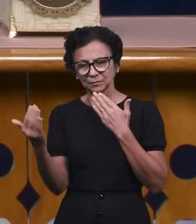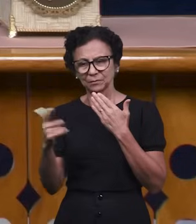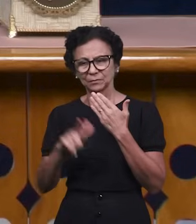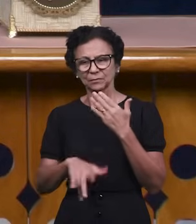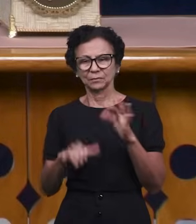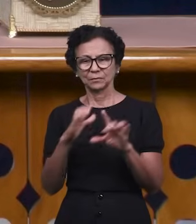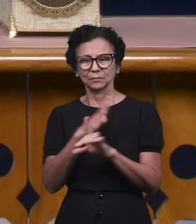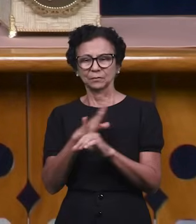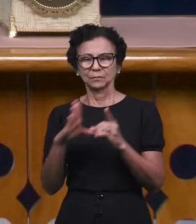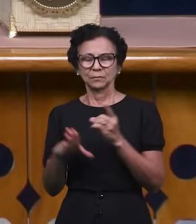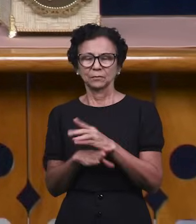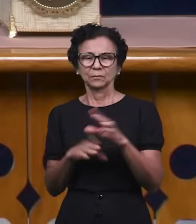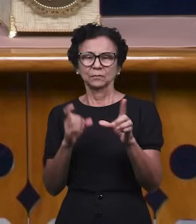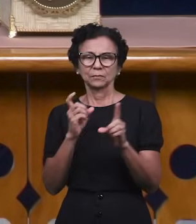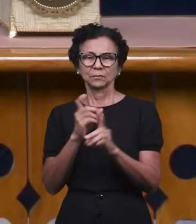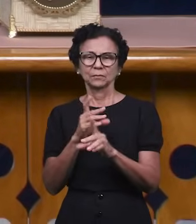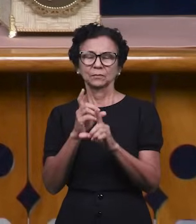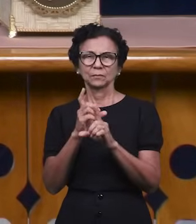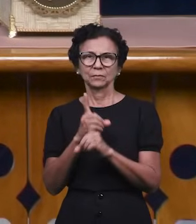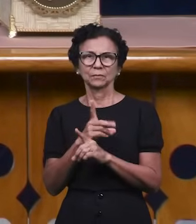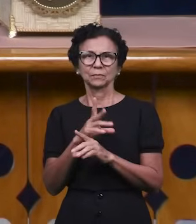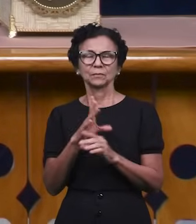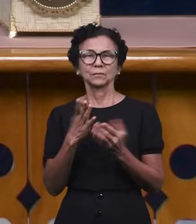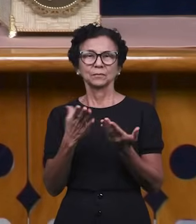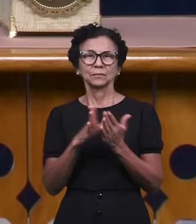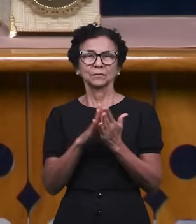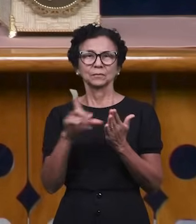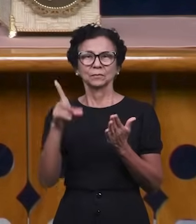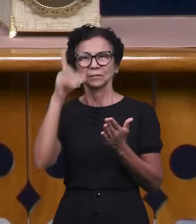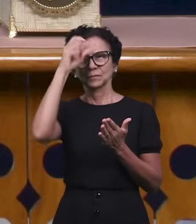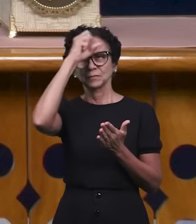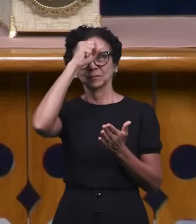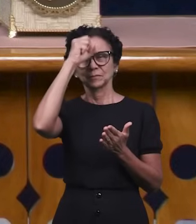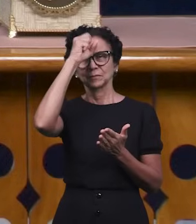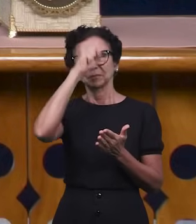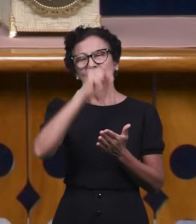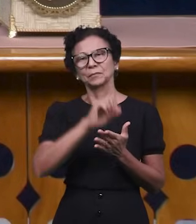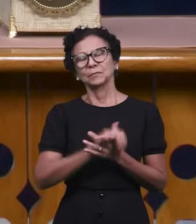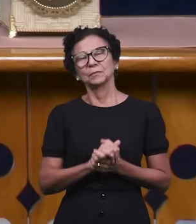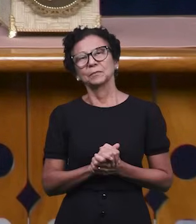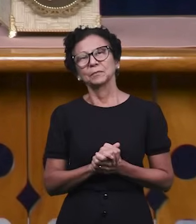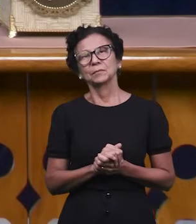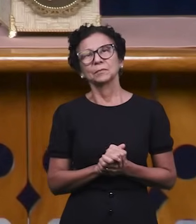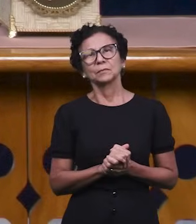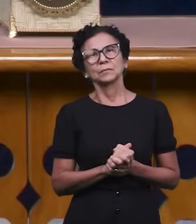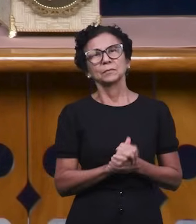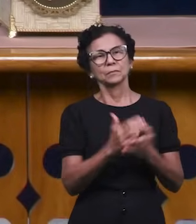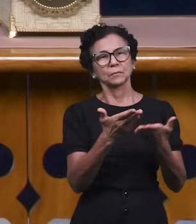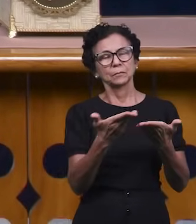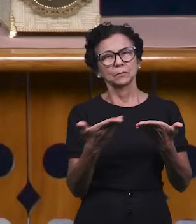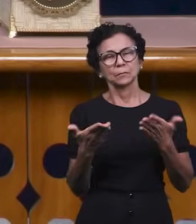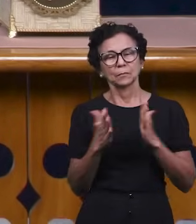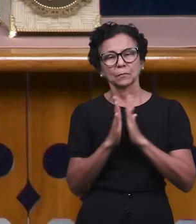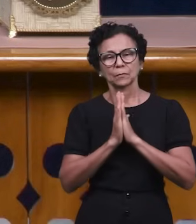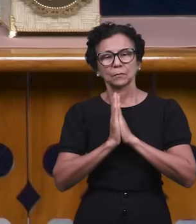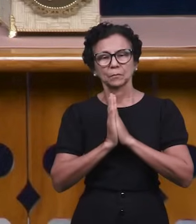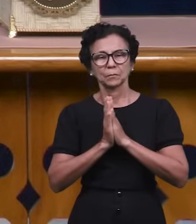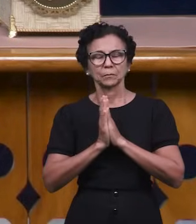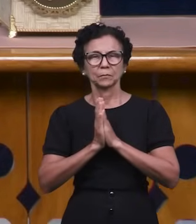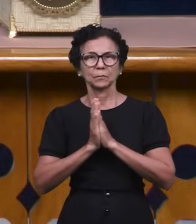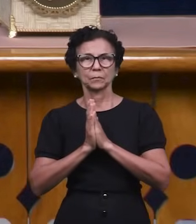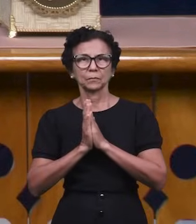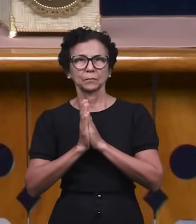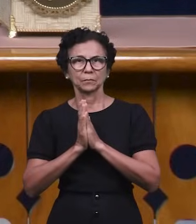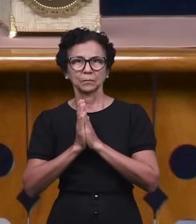por mais um culto de doutrina, de aprendizado da Palavra de Deus. Eu convido a todos que participam conosco para